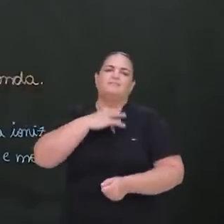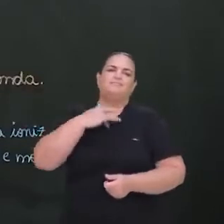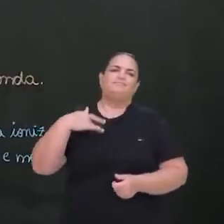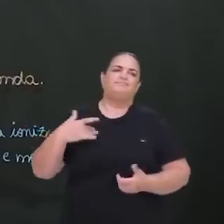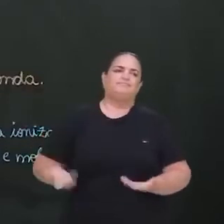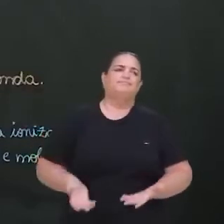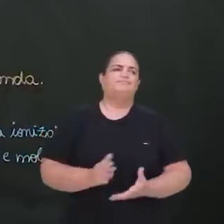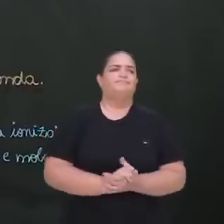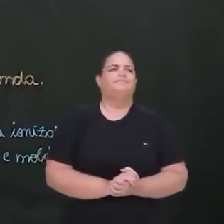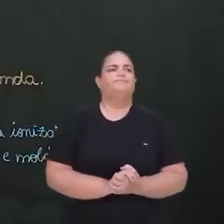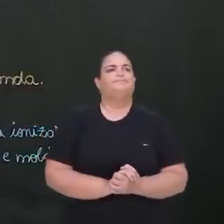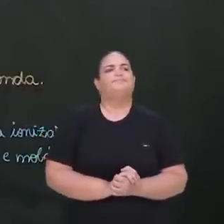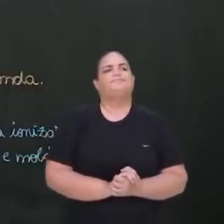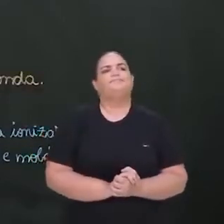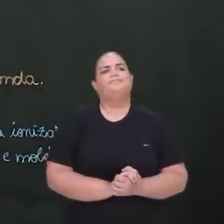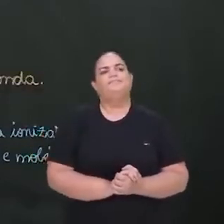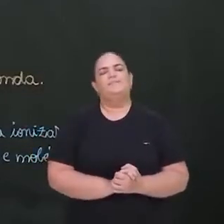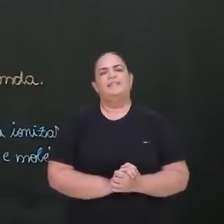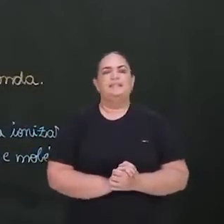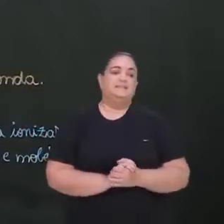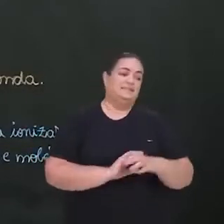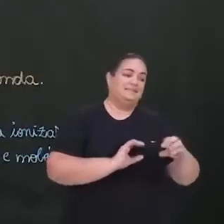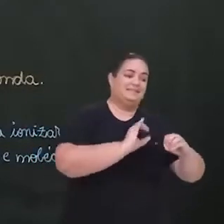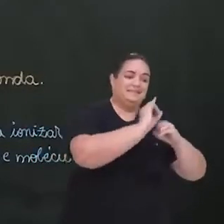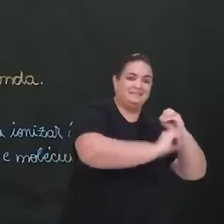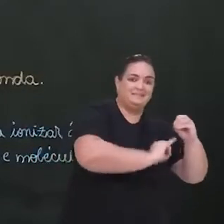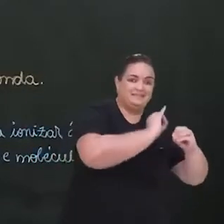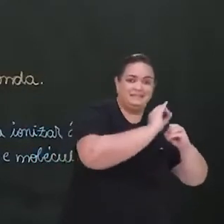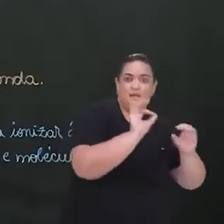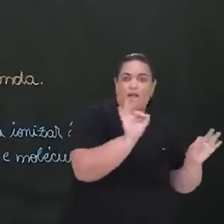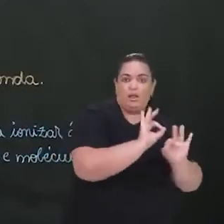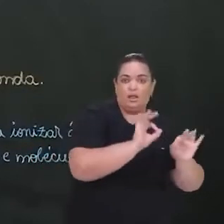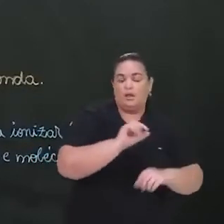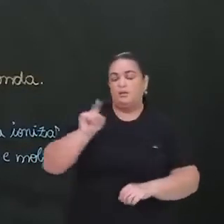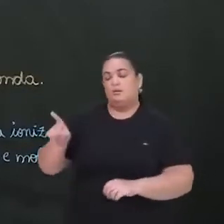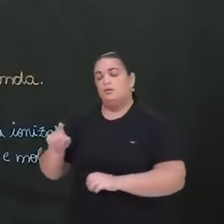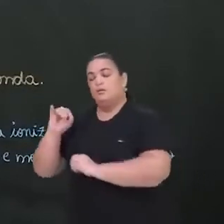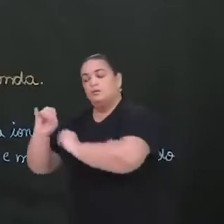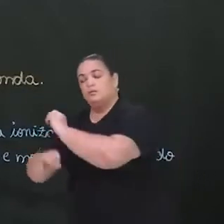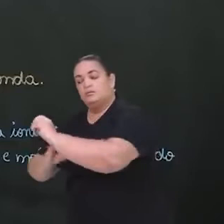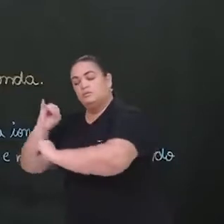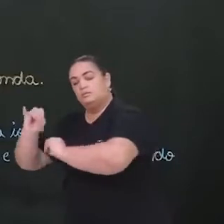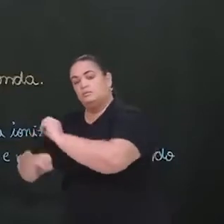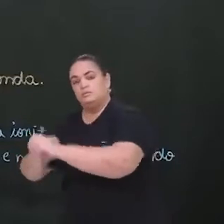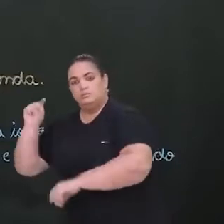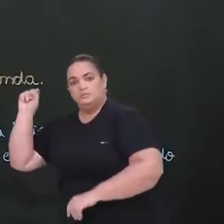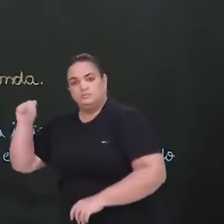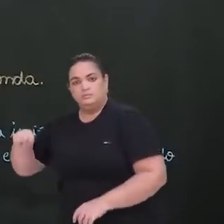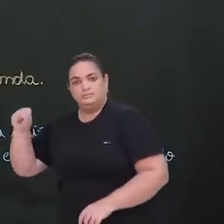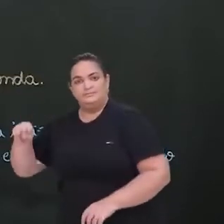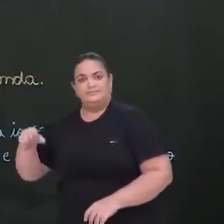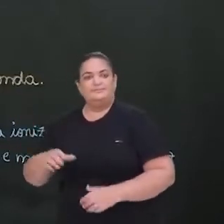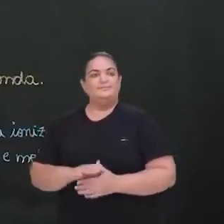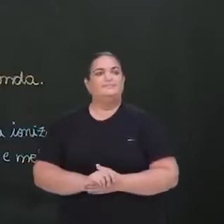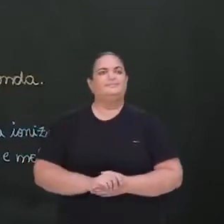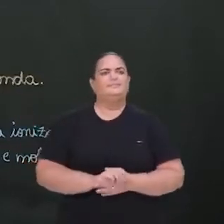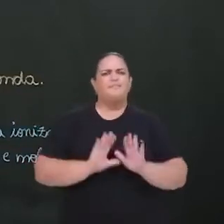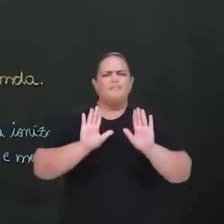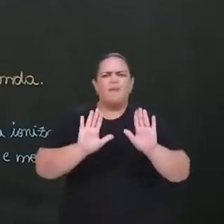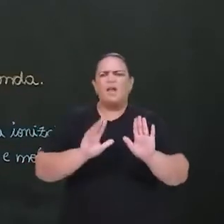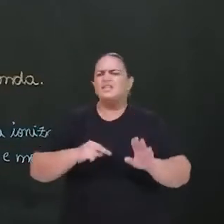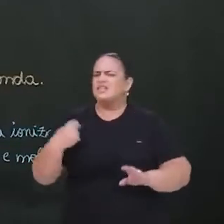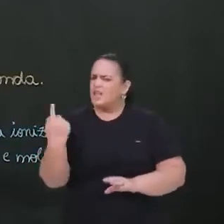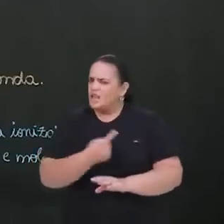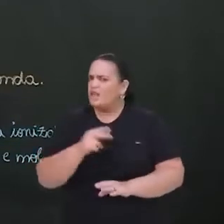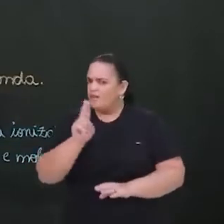tá, entendi a classificação. Então, não ionizantes para cá, ionizantes para lá, Mas vamos reparar nos usos que a